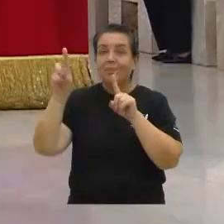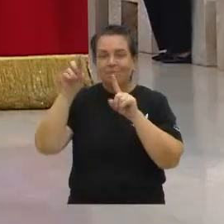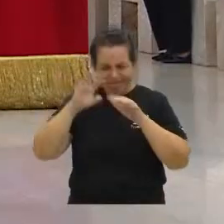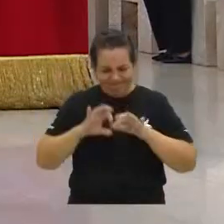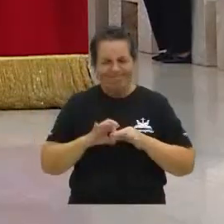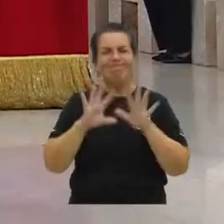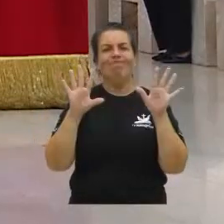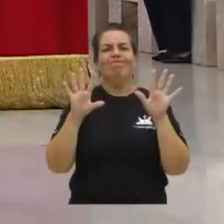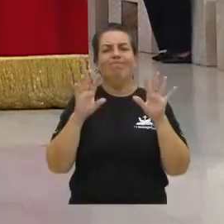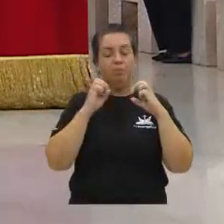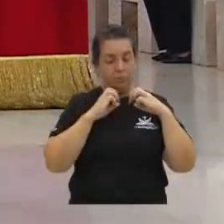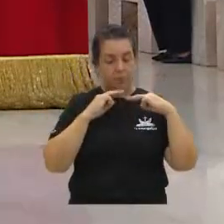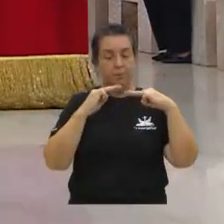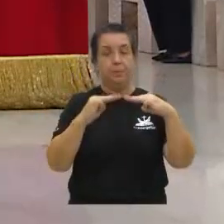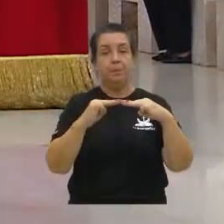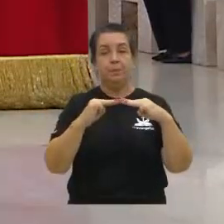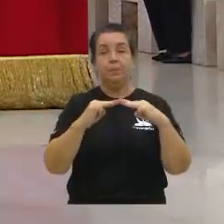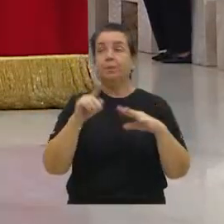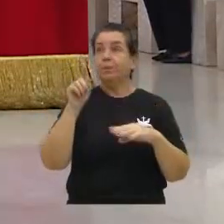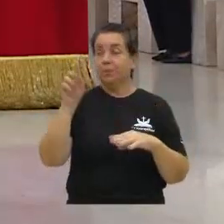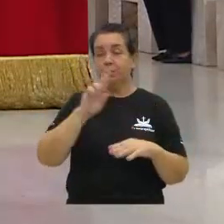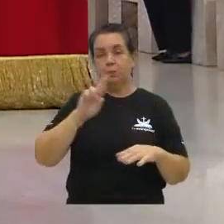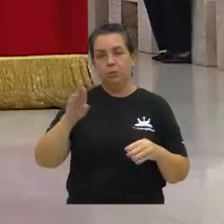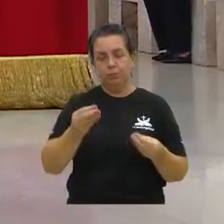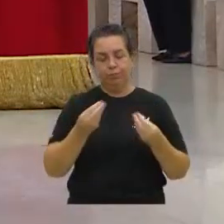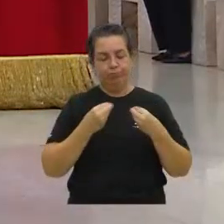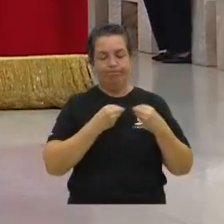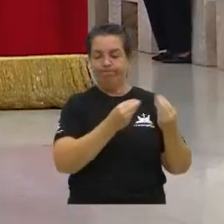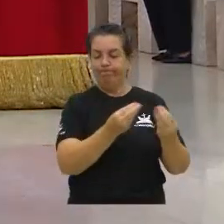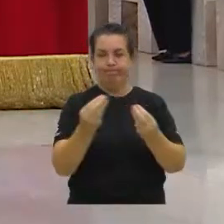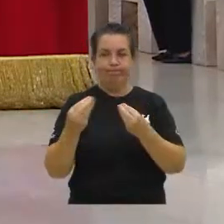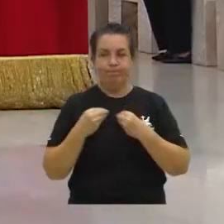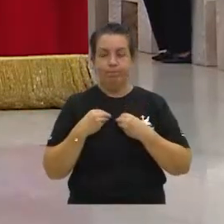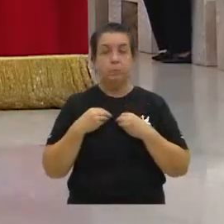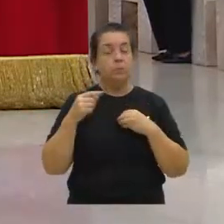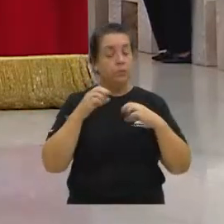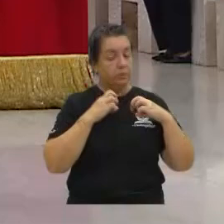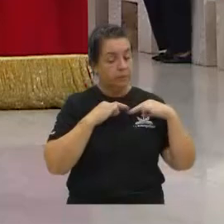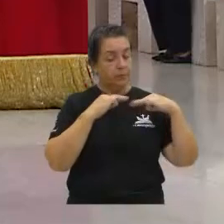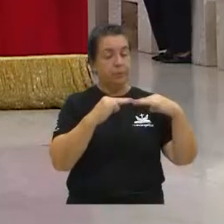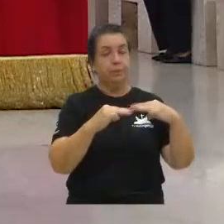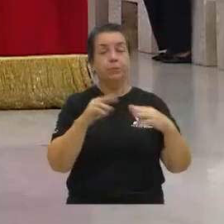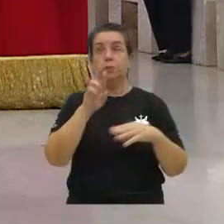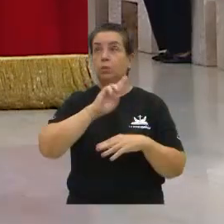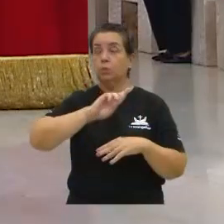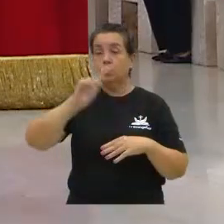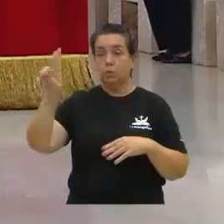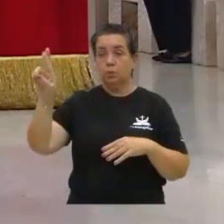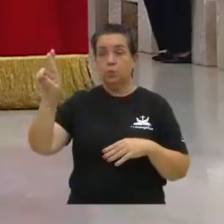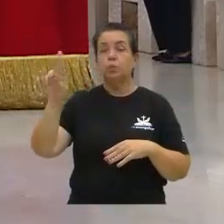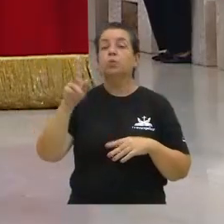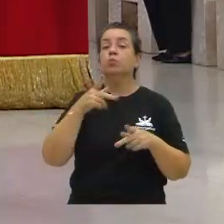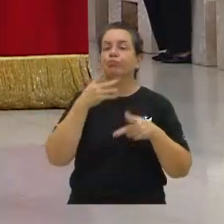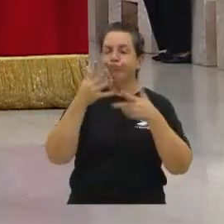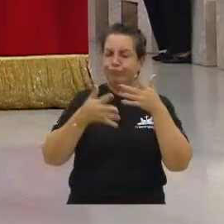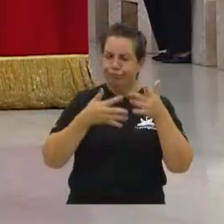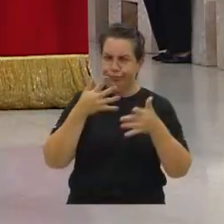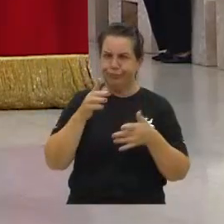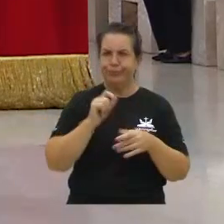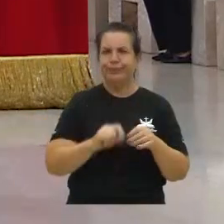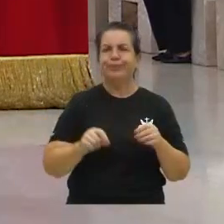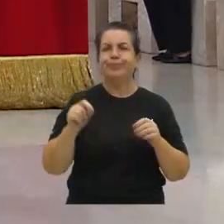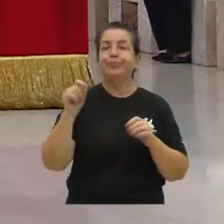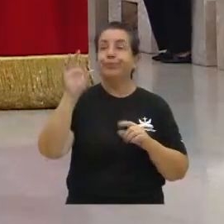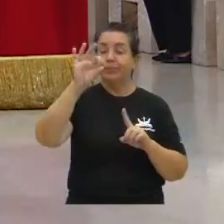da mensagem libertadora do Senhor. Essa mensagem que nosso Senhor e o Verbo se fez carne e habitou entre